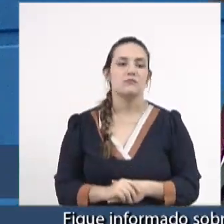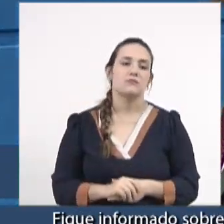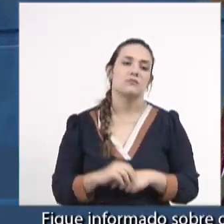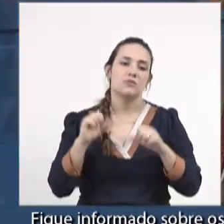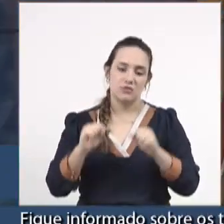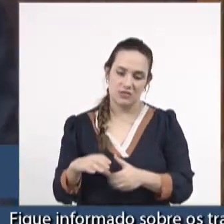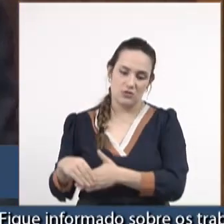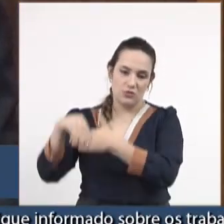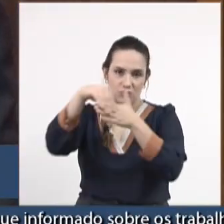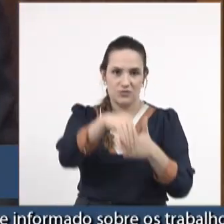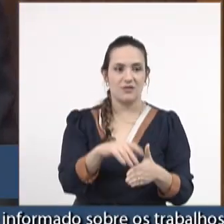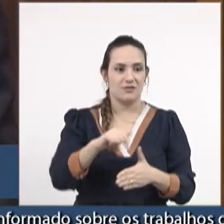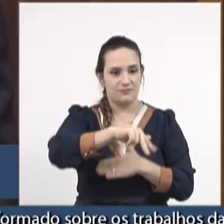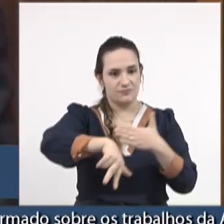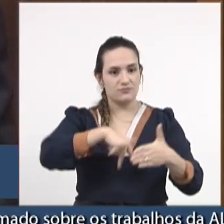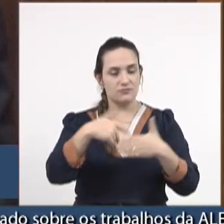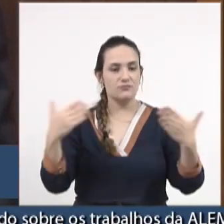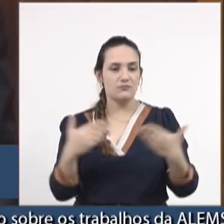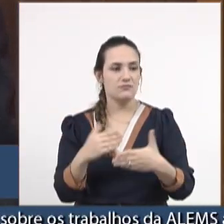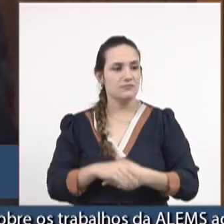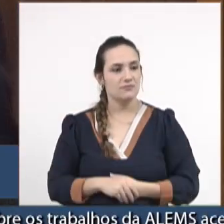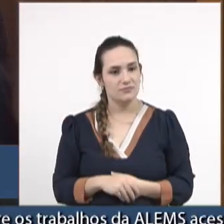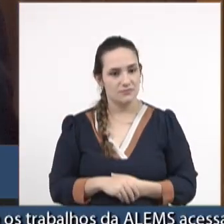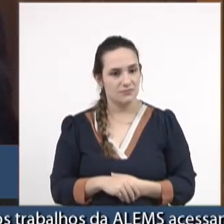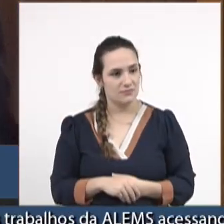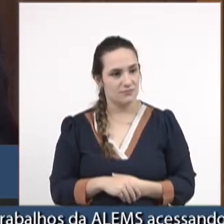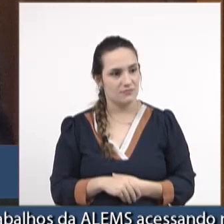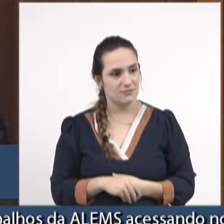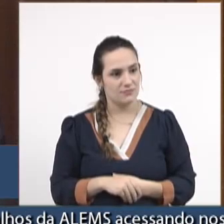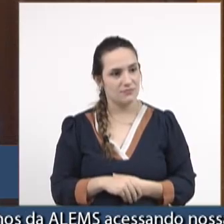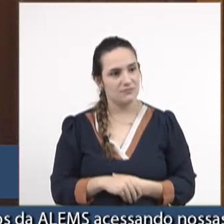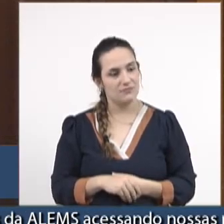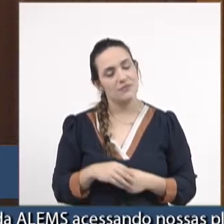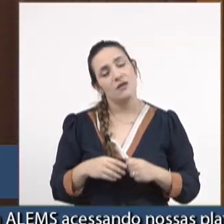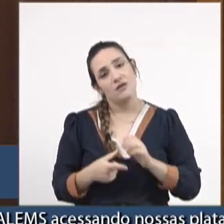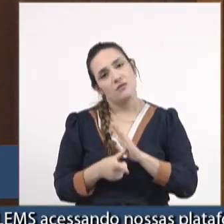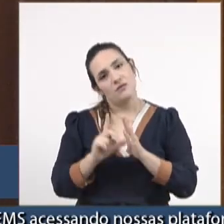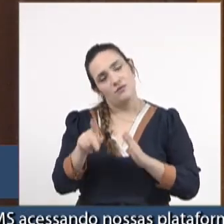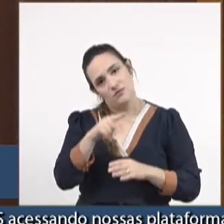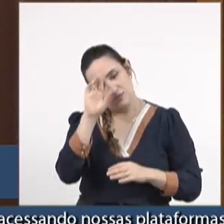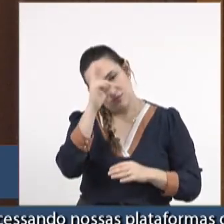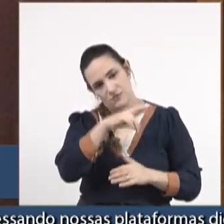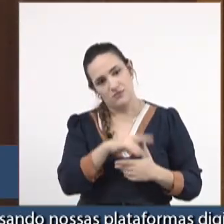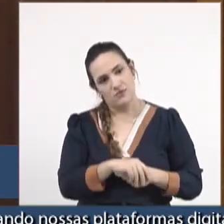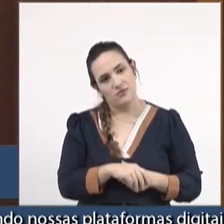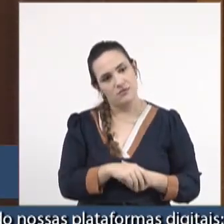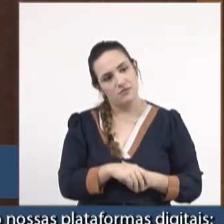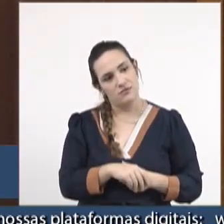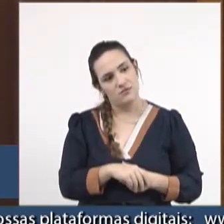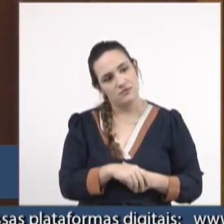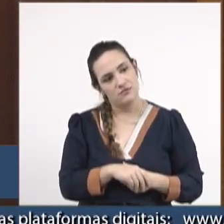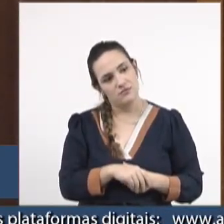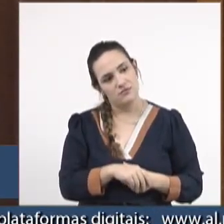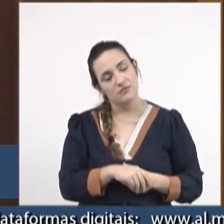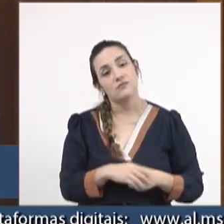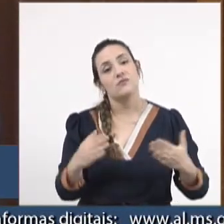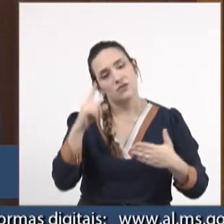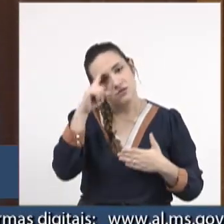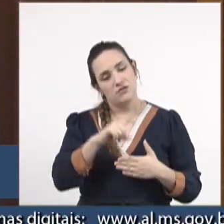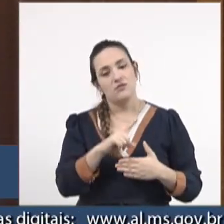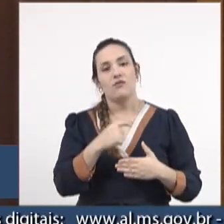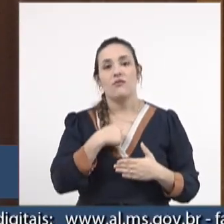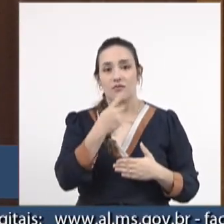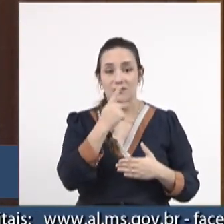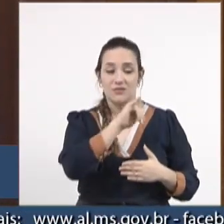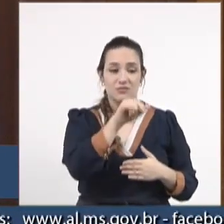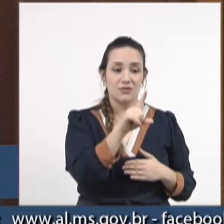poder ter trazido o senhor na tribuna hoje aqui. Eu que agradeço. Deputado Reinaldo Modesto, antes um pouquinho, só para falar das datas comemorativas,